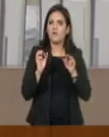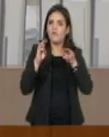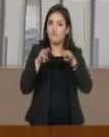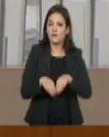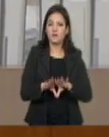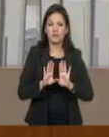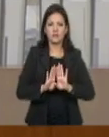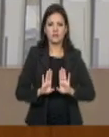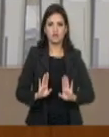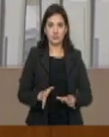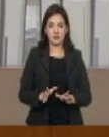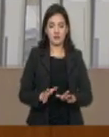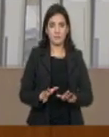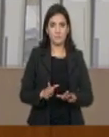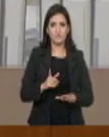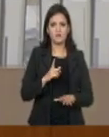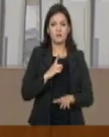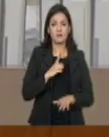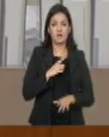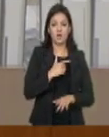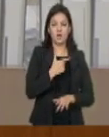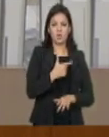julgado, são